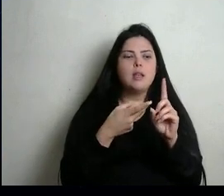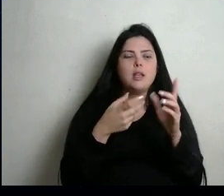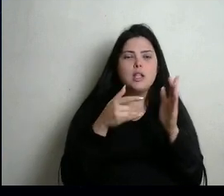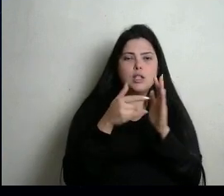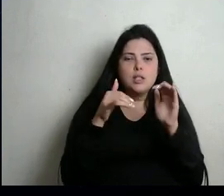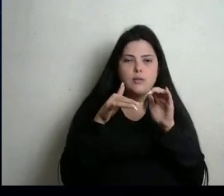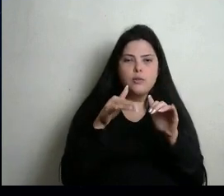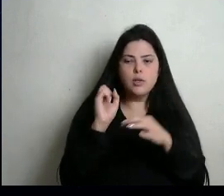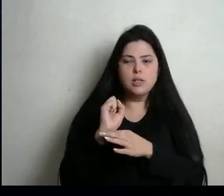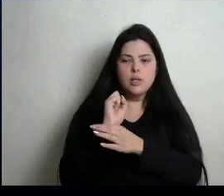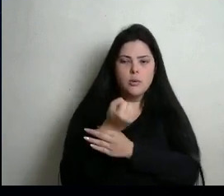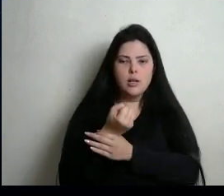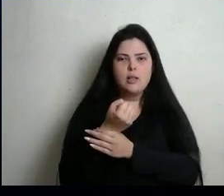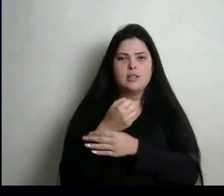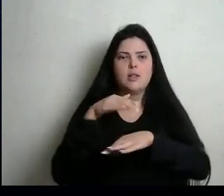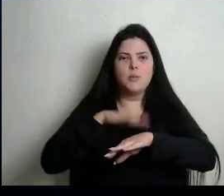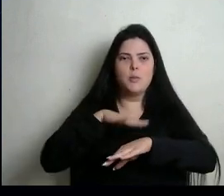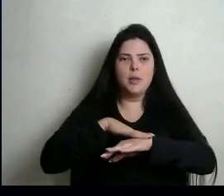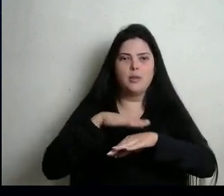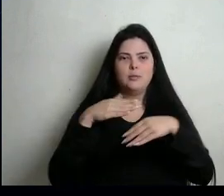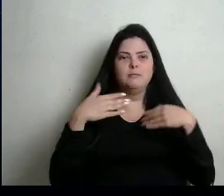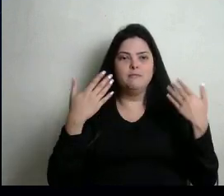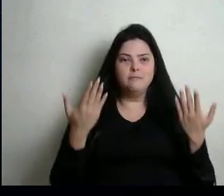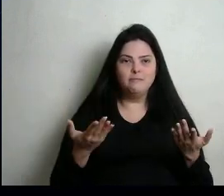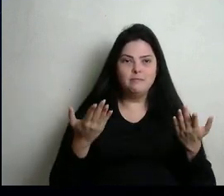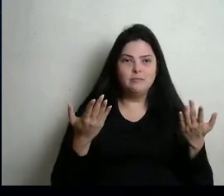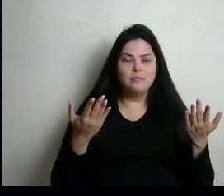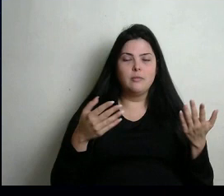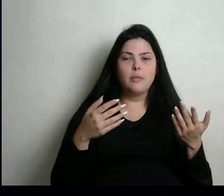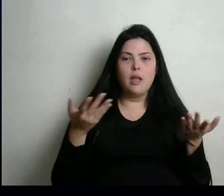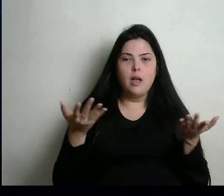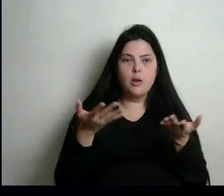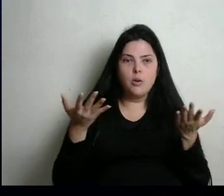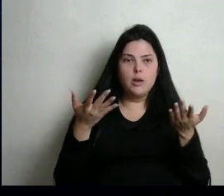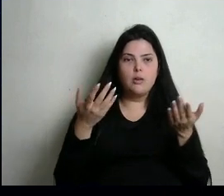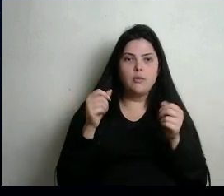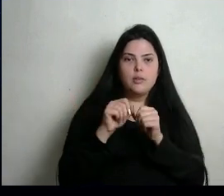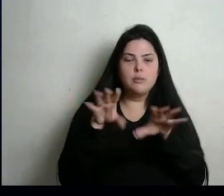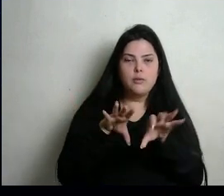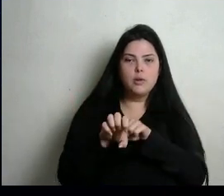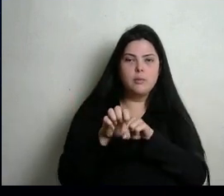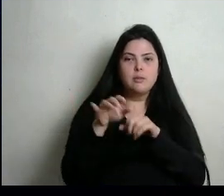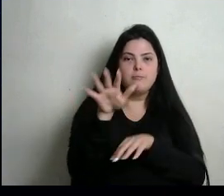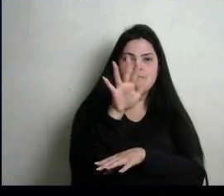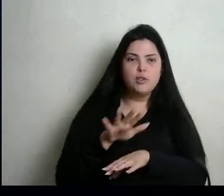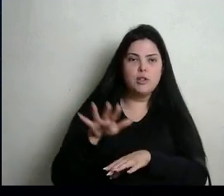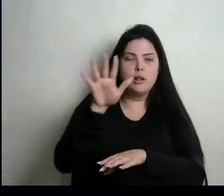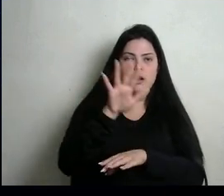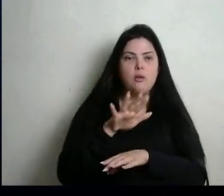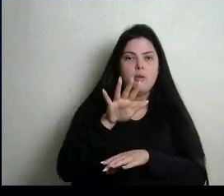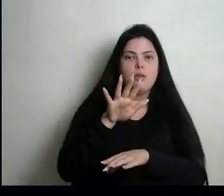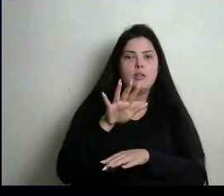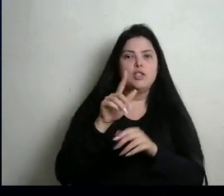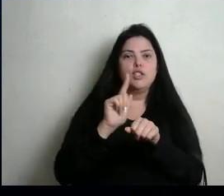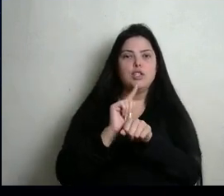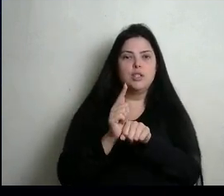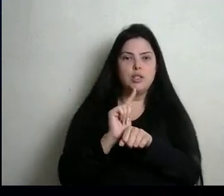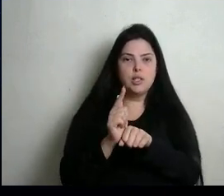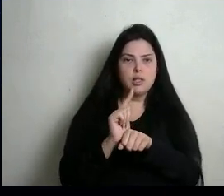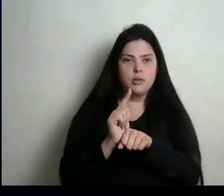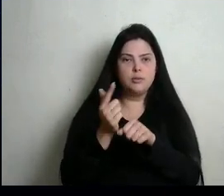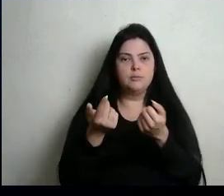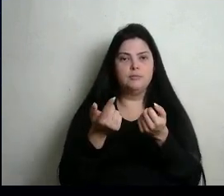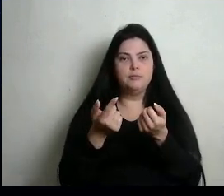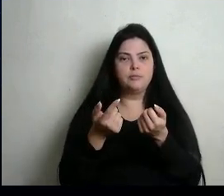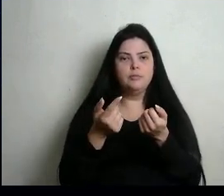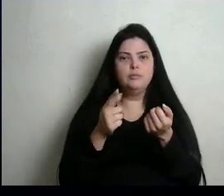né? E pós isso, um pouco mais recente, eu busquei uma formação um pouco mais ampla na questão de gestão mesmo. Então, isso está